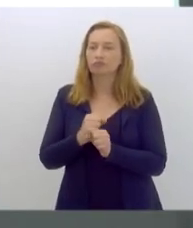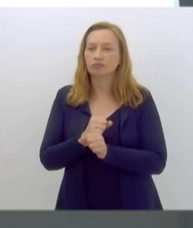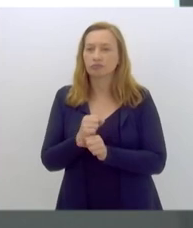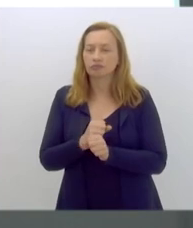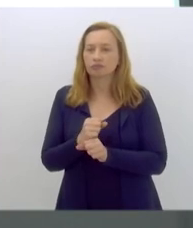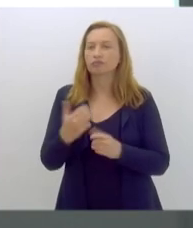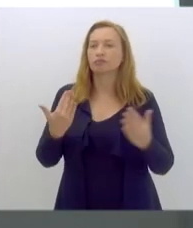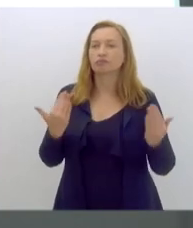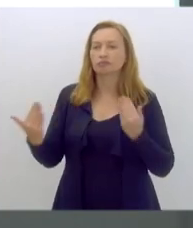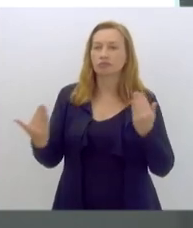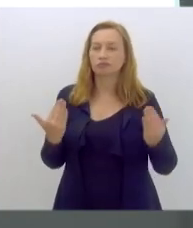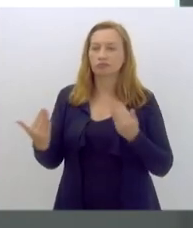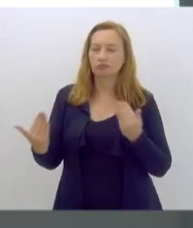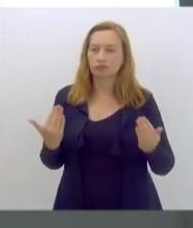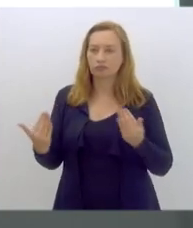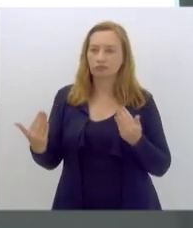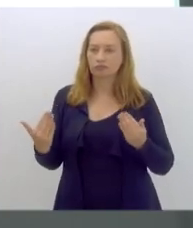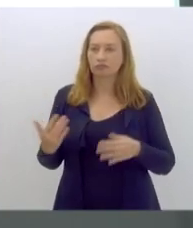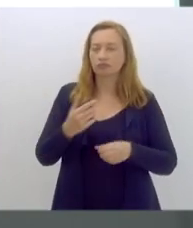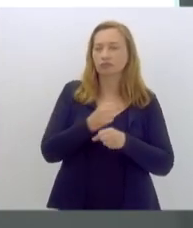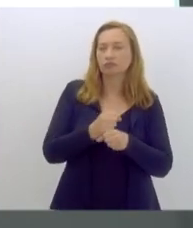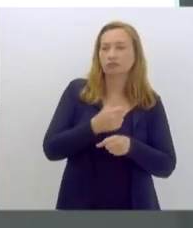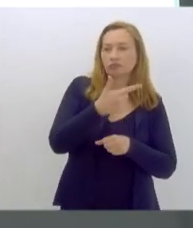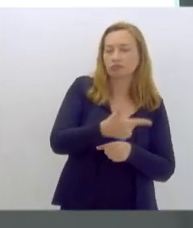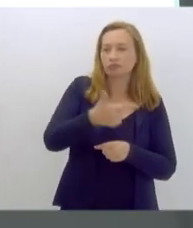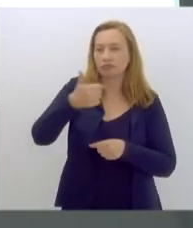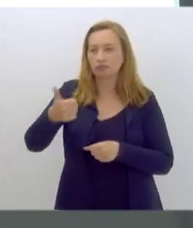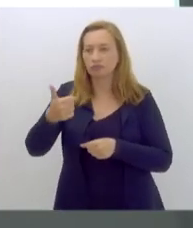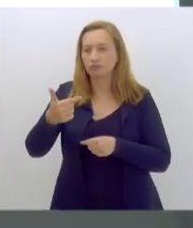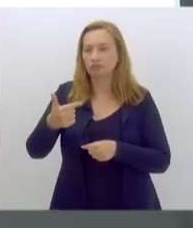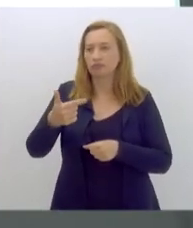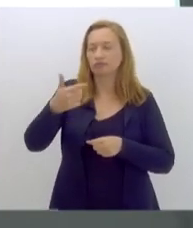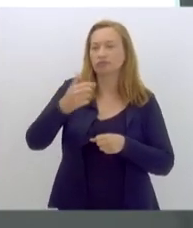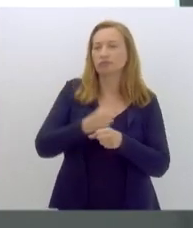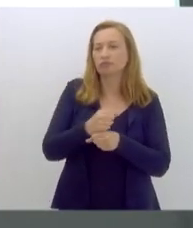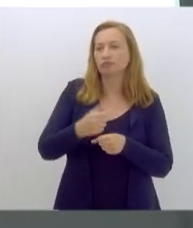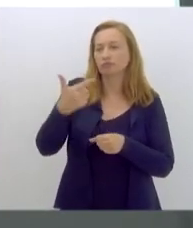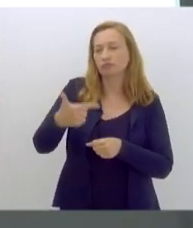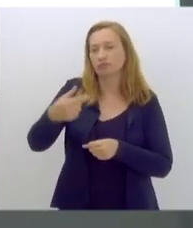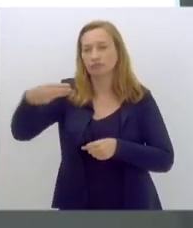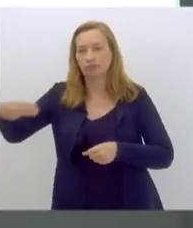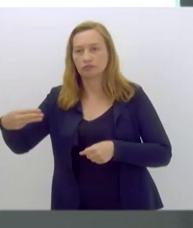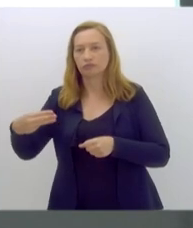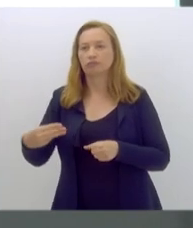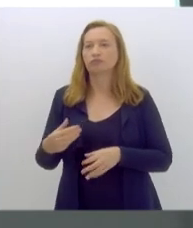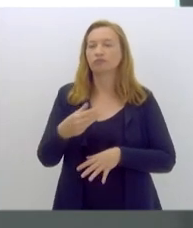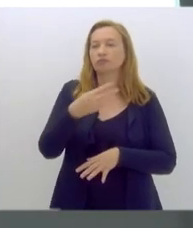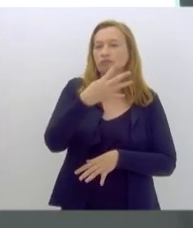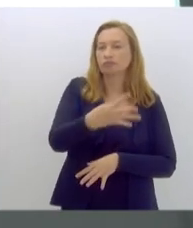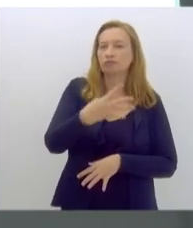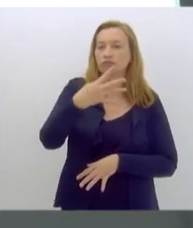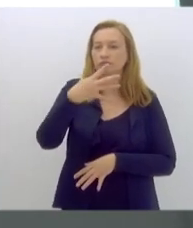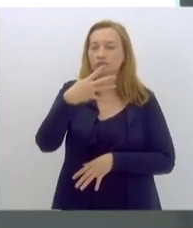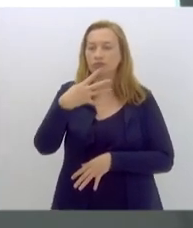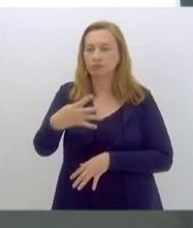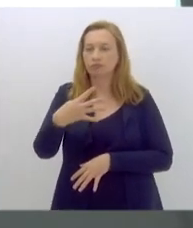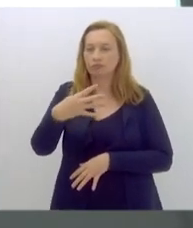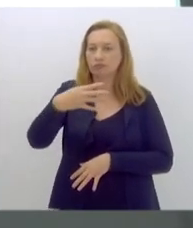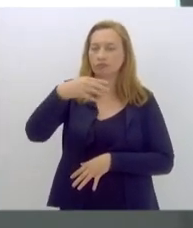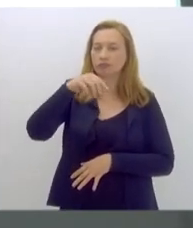uma comparação com a pílula enviada em 2022 então nós temos de tributos 44.7